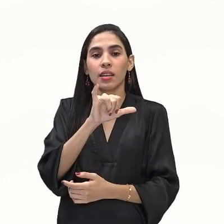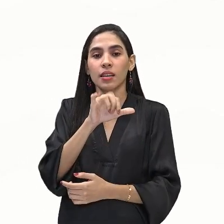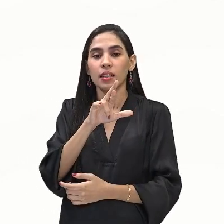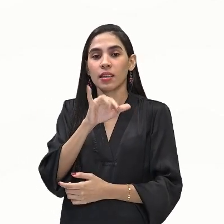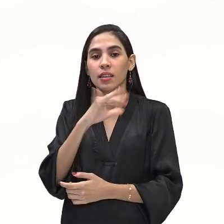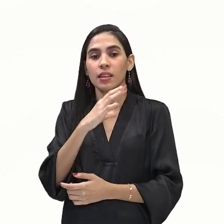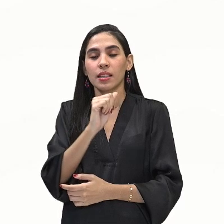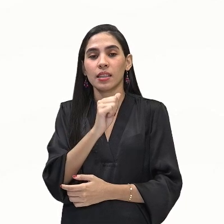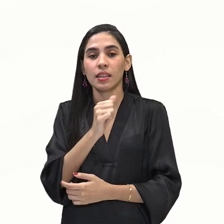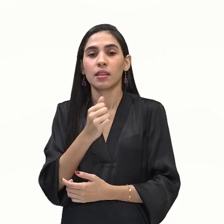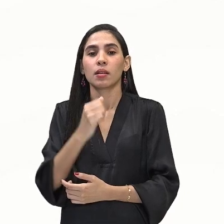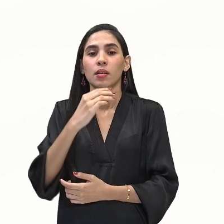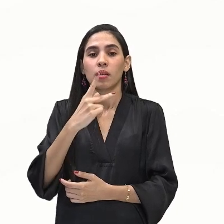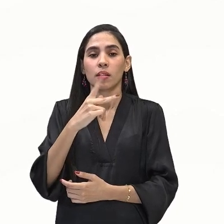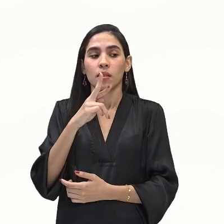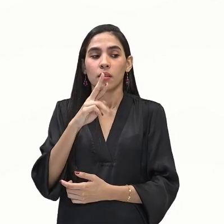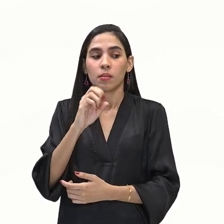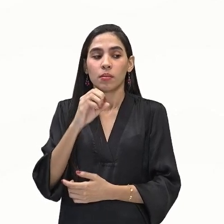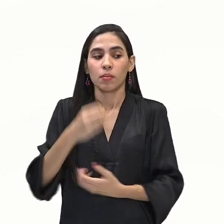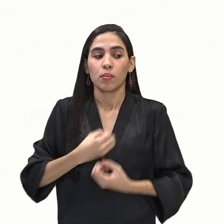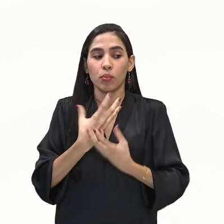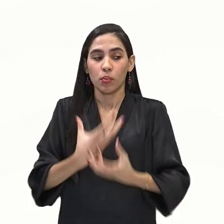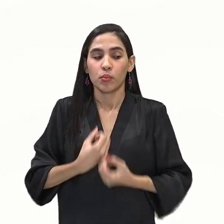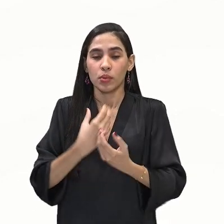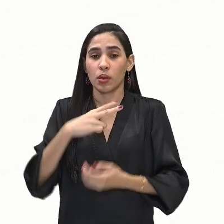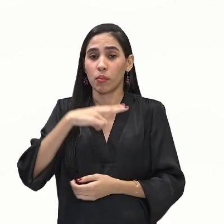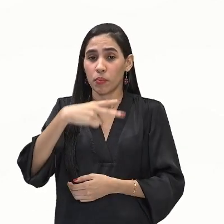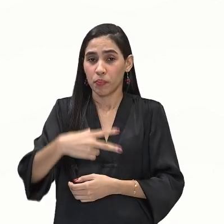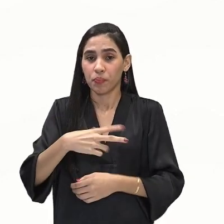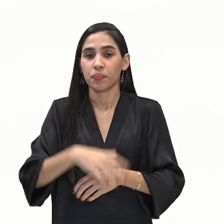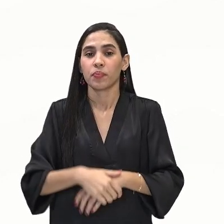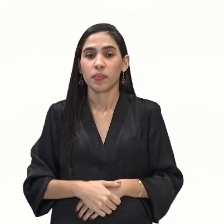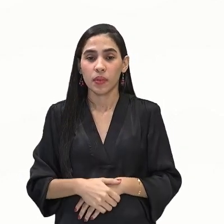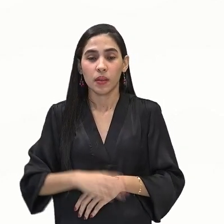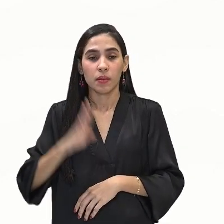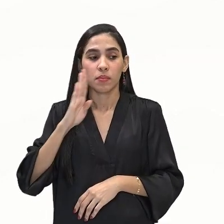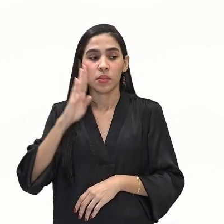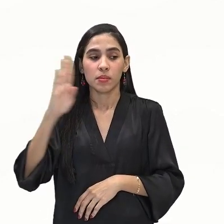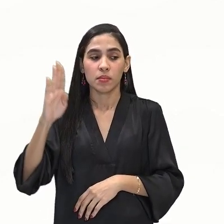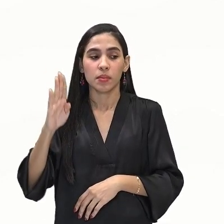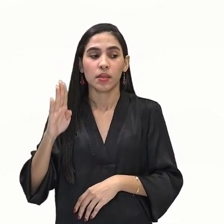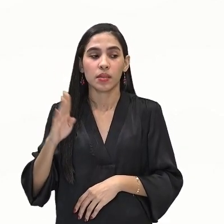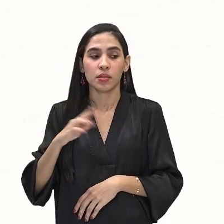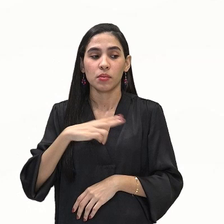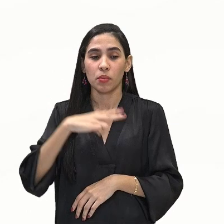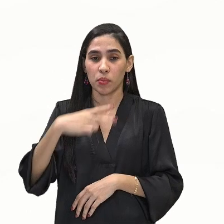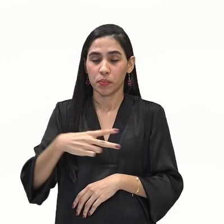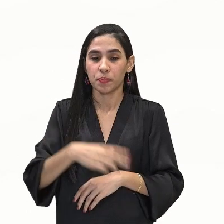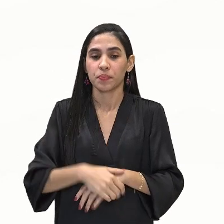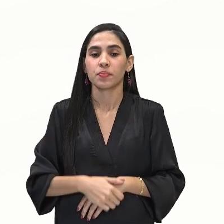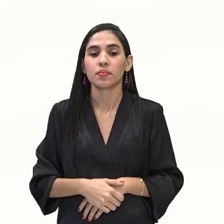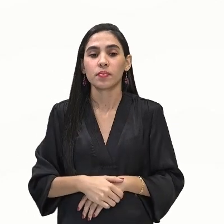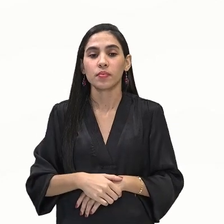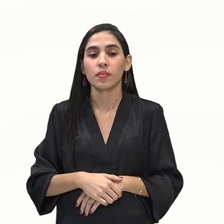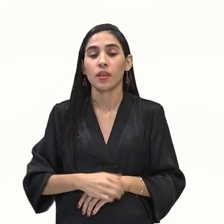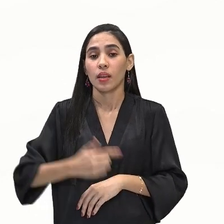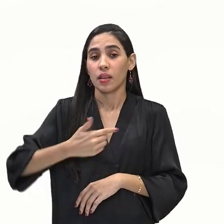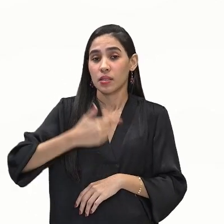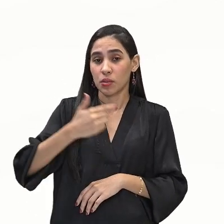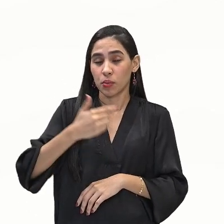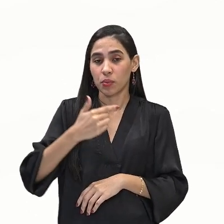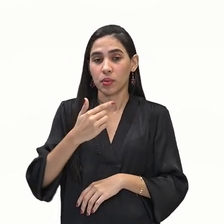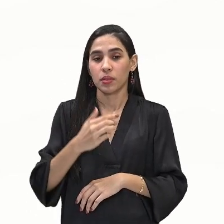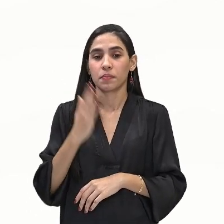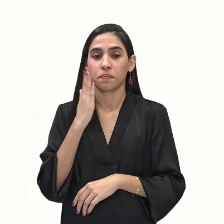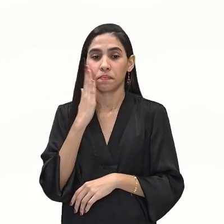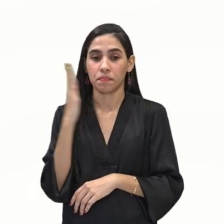portuguesa, né, a medieval, a camoniana, a dos românticos, principalmente. Bem, vamos para a segunda geração, então.